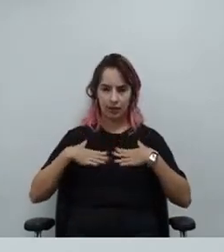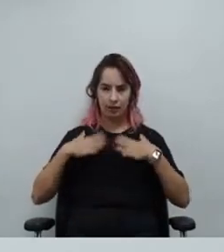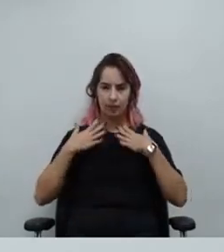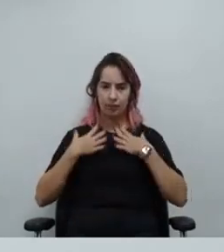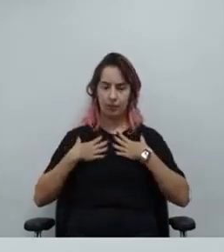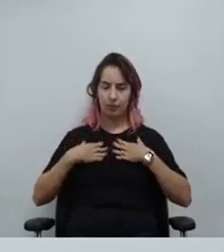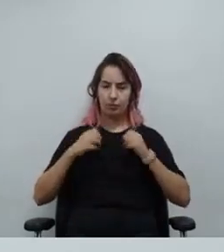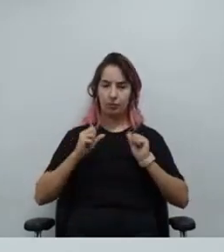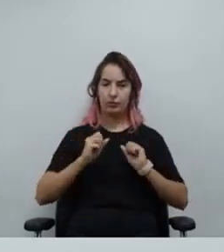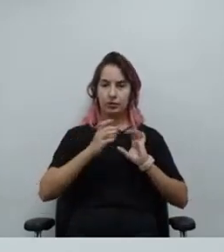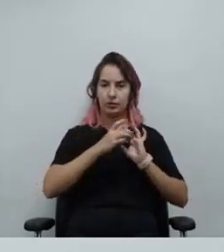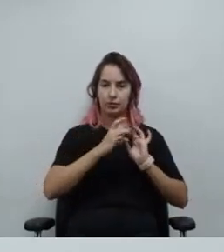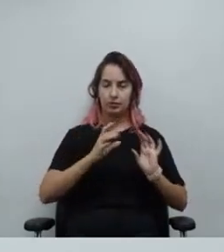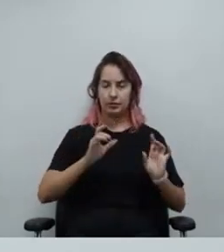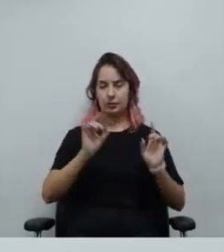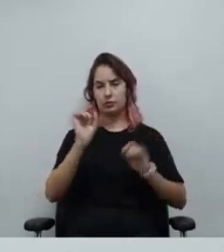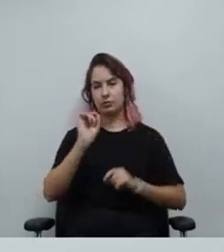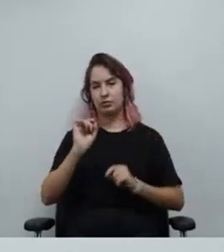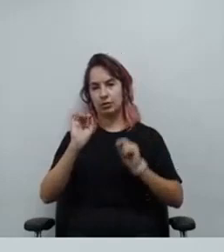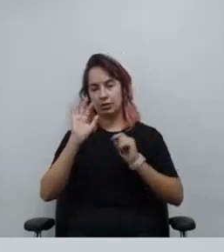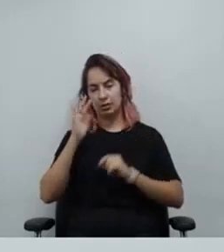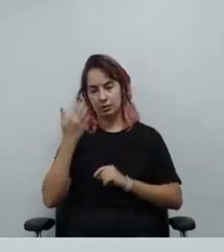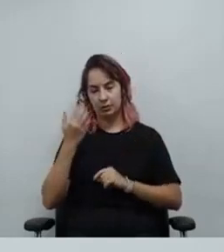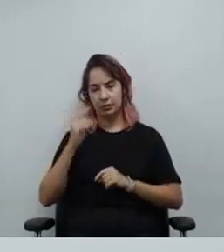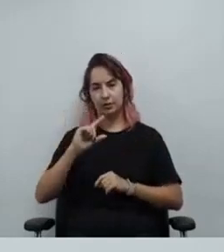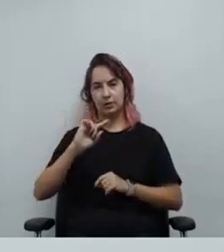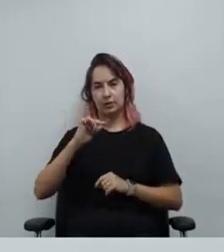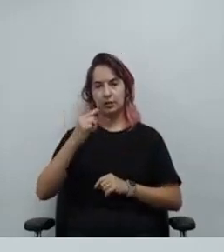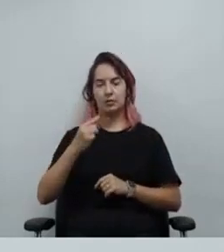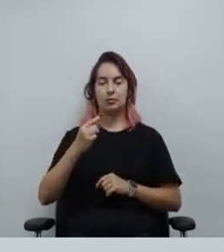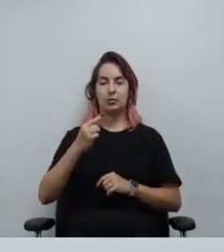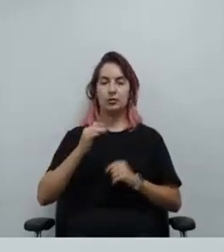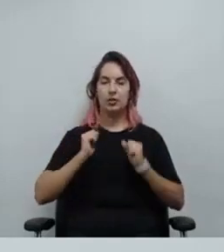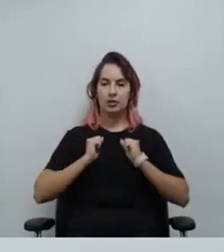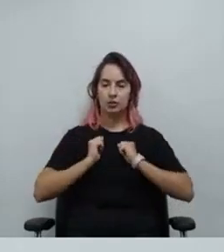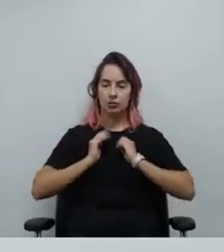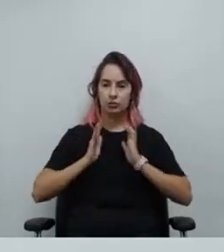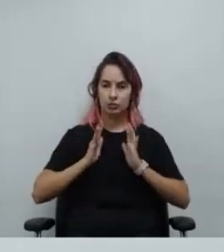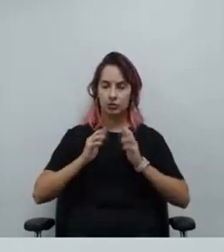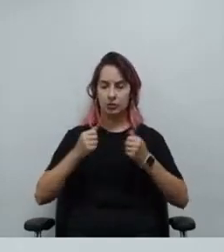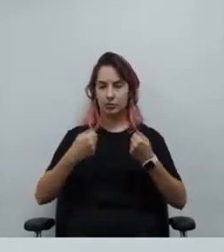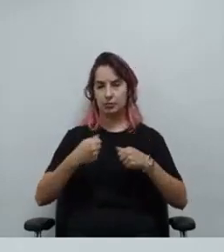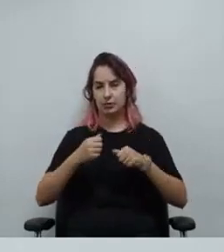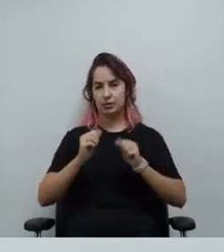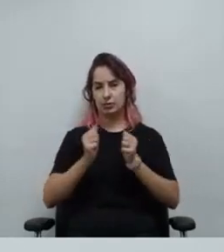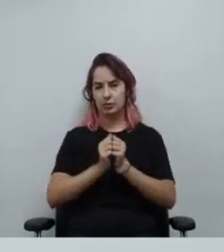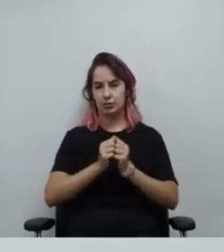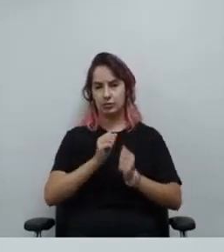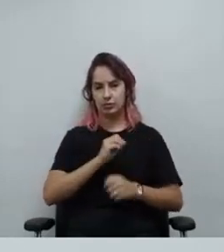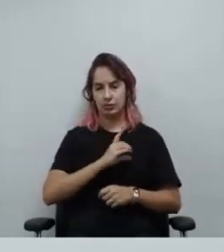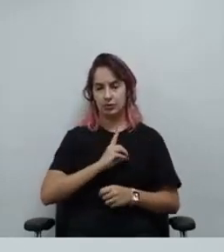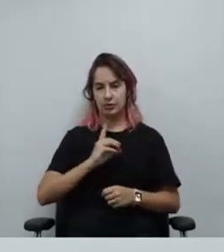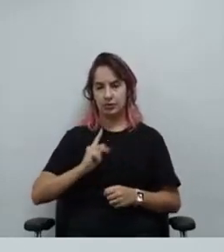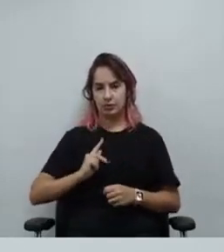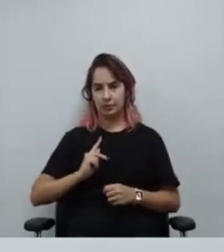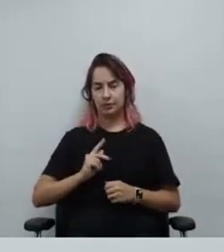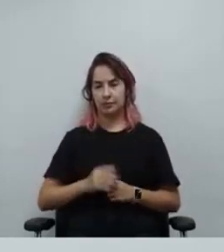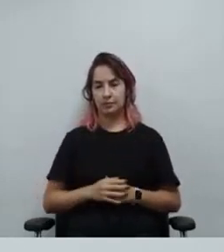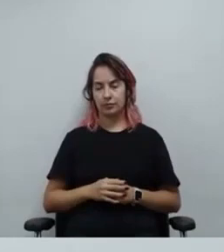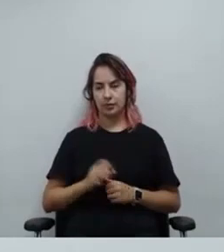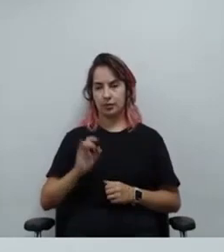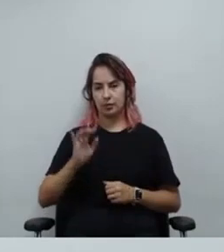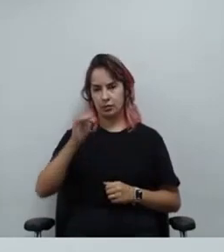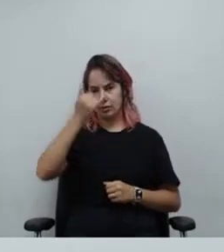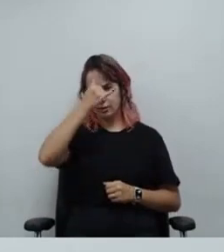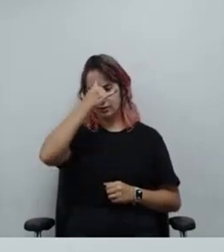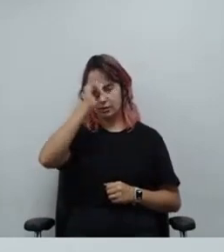permitir a apuração do que aconteceu e, a partir dessa apuração, as atitudes que podem ser tomadas pela Defensoria Pública para não só evitar,